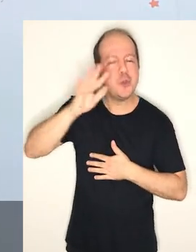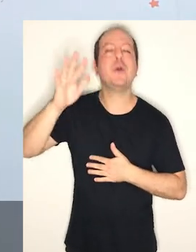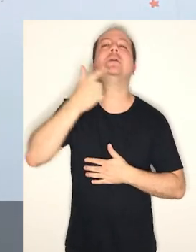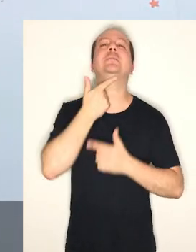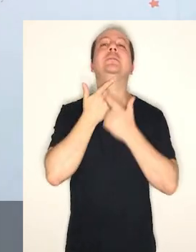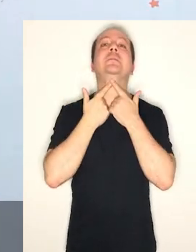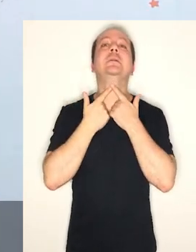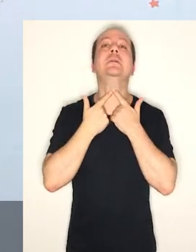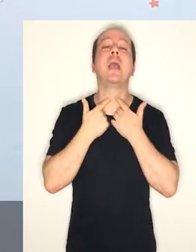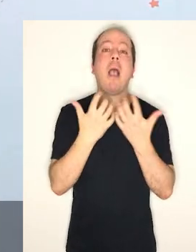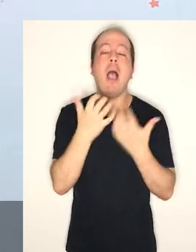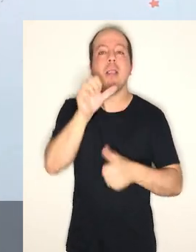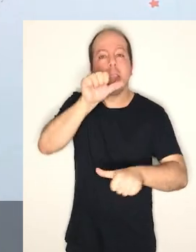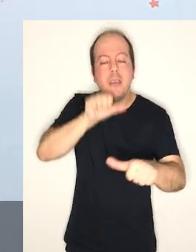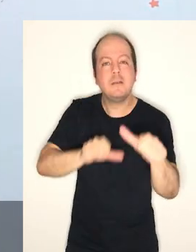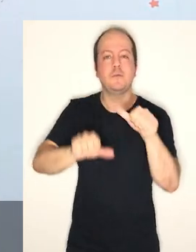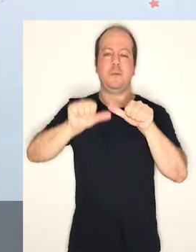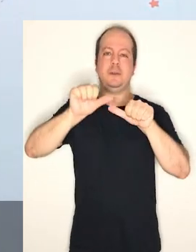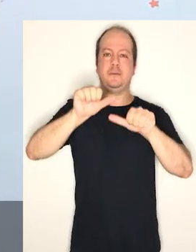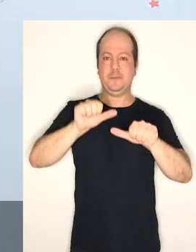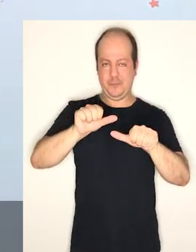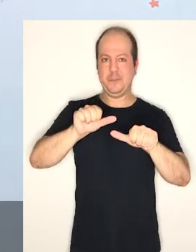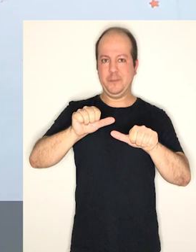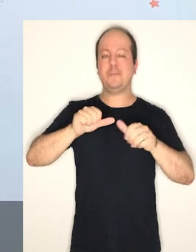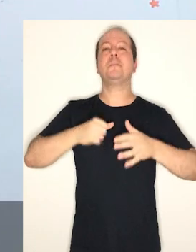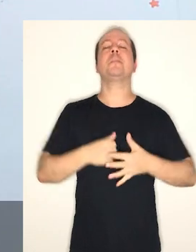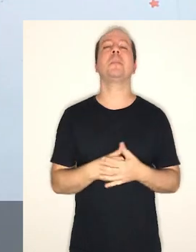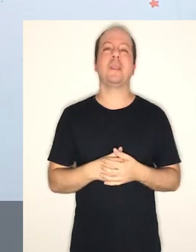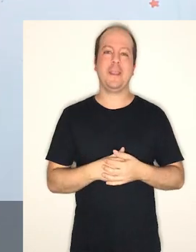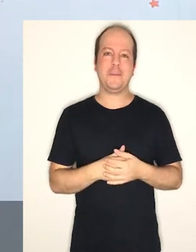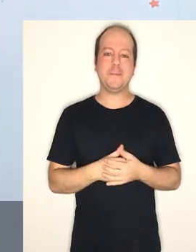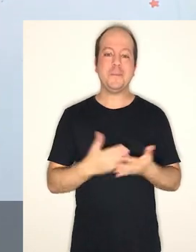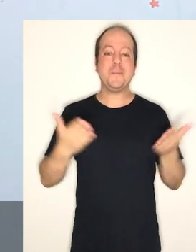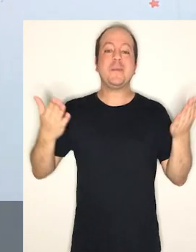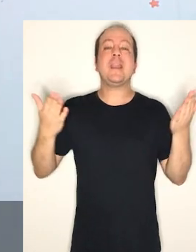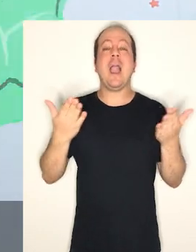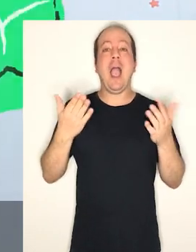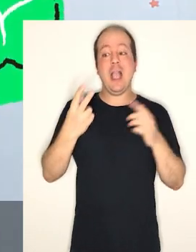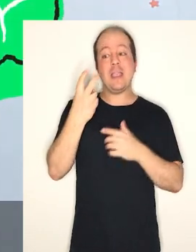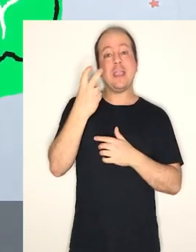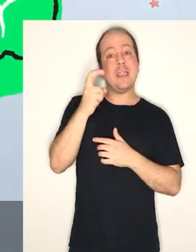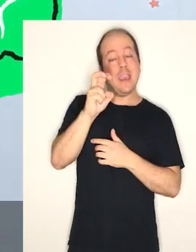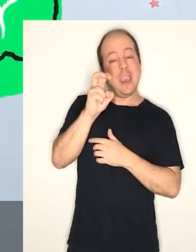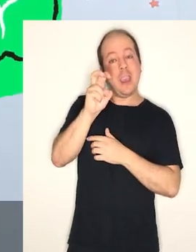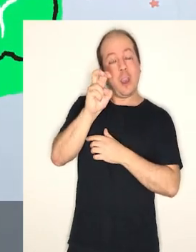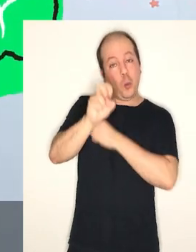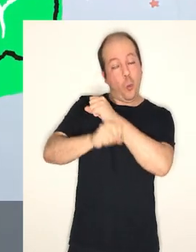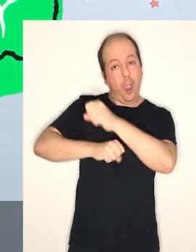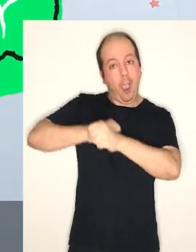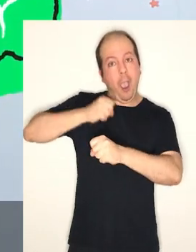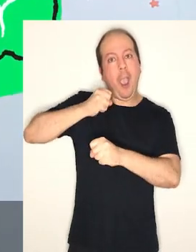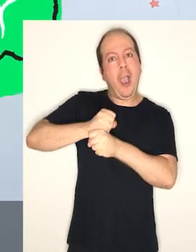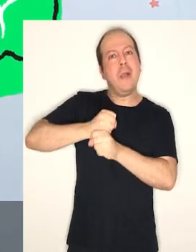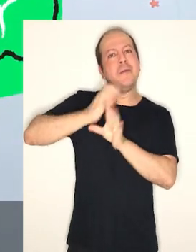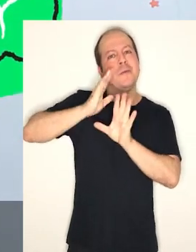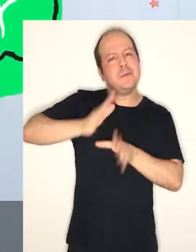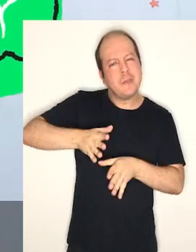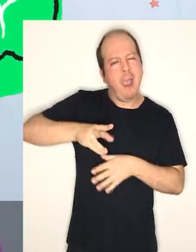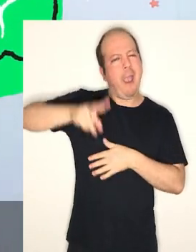e desejos de transformação. E aí já se vão 5 anos de